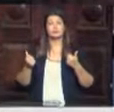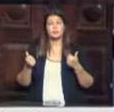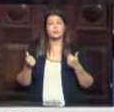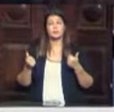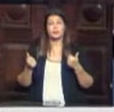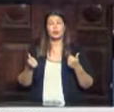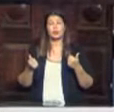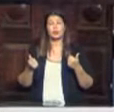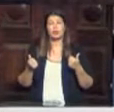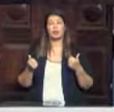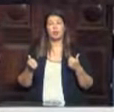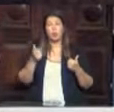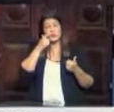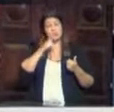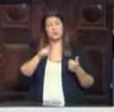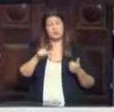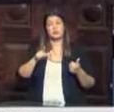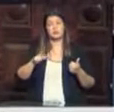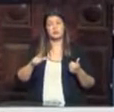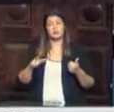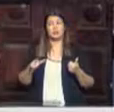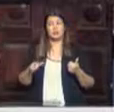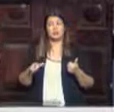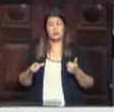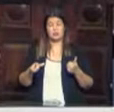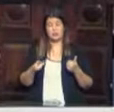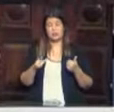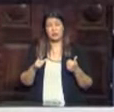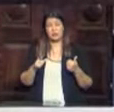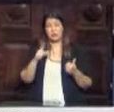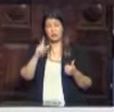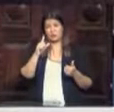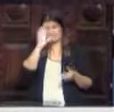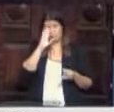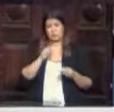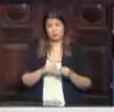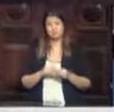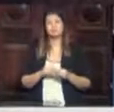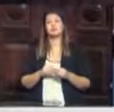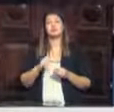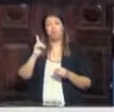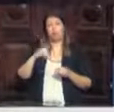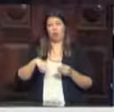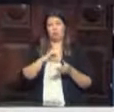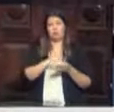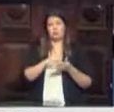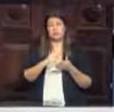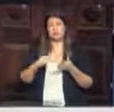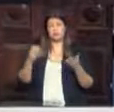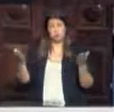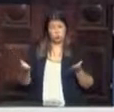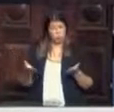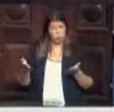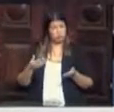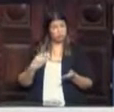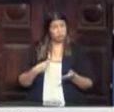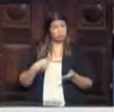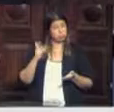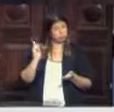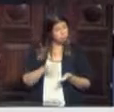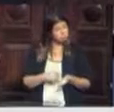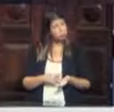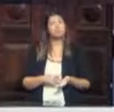porque diz que, na medida que foi feita a concessão, a responsabilidade é exatamente daquele que recebeu a concessão daí